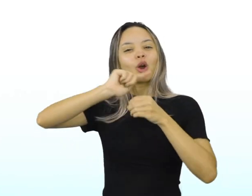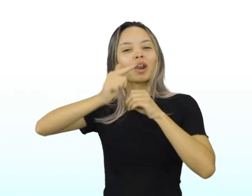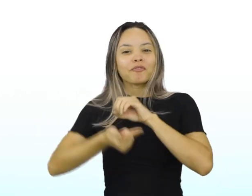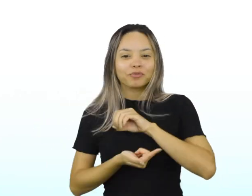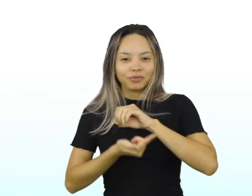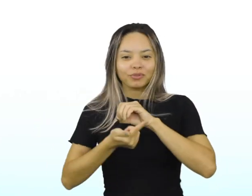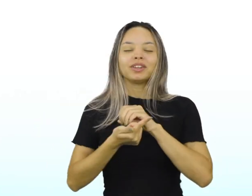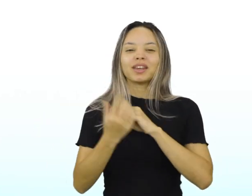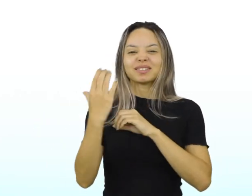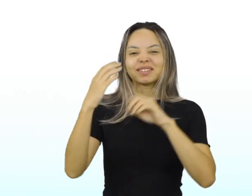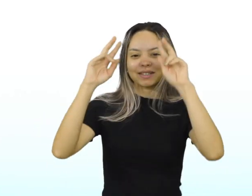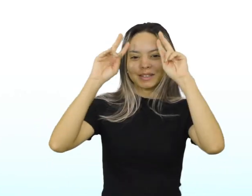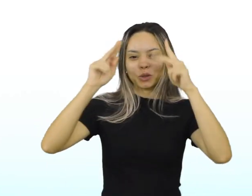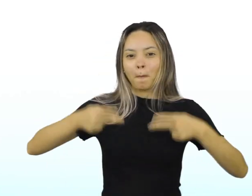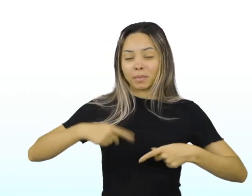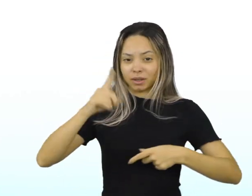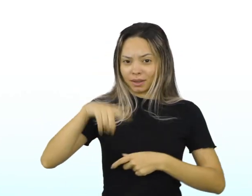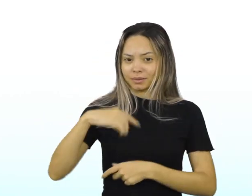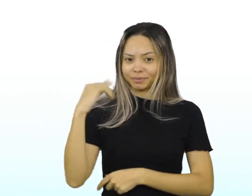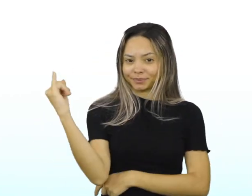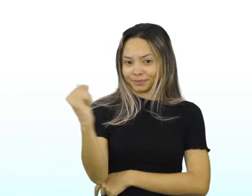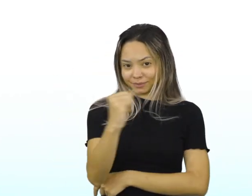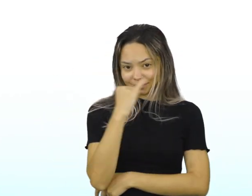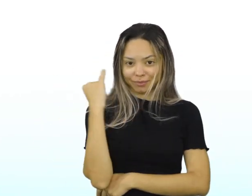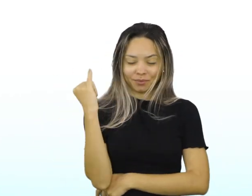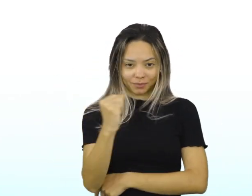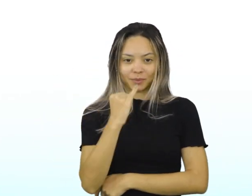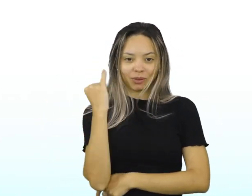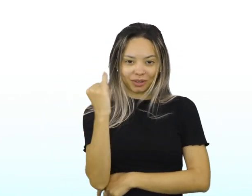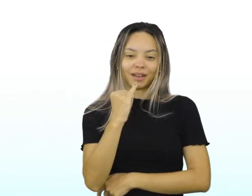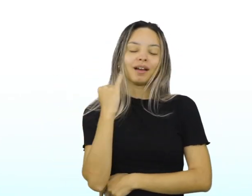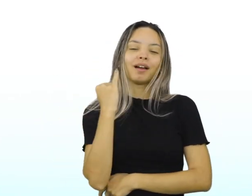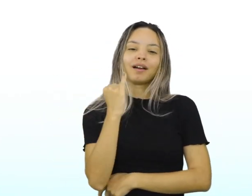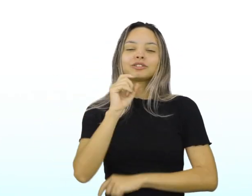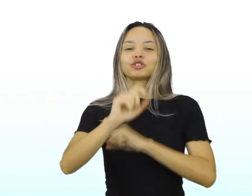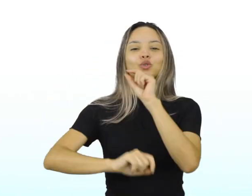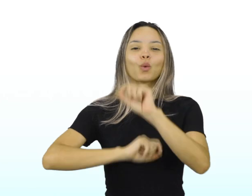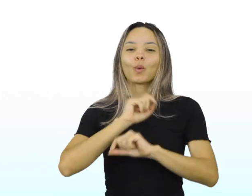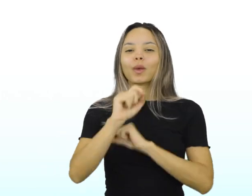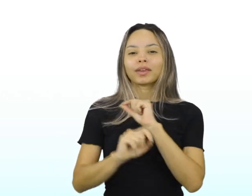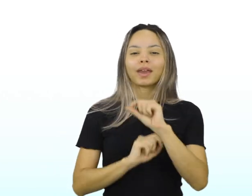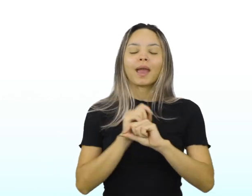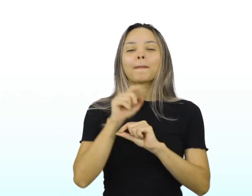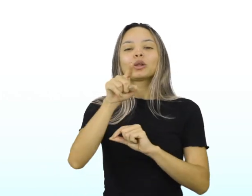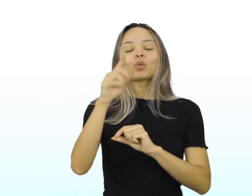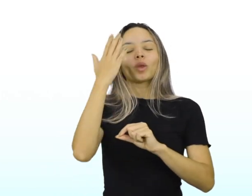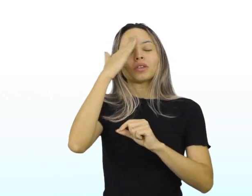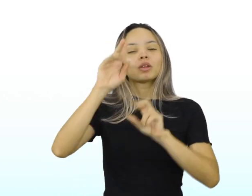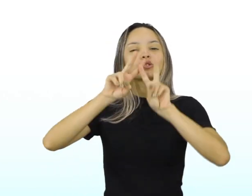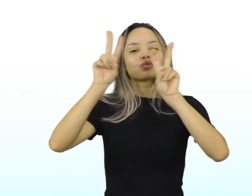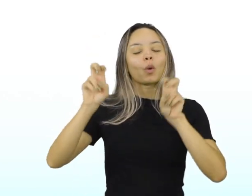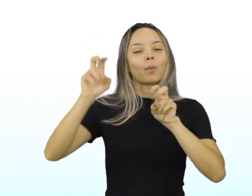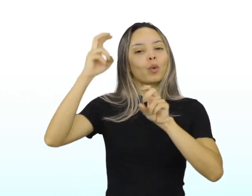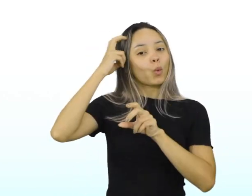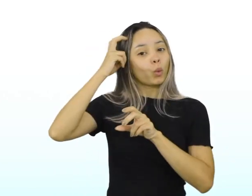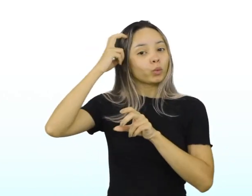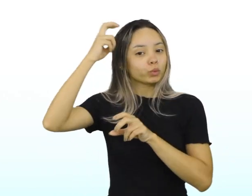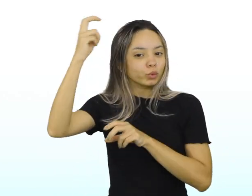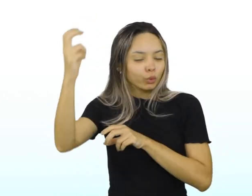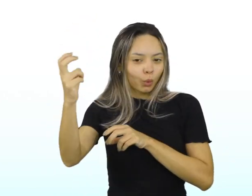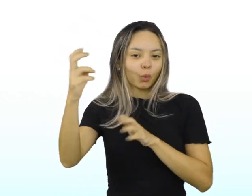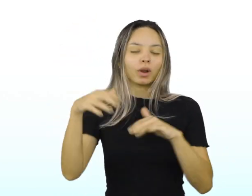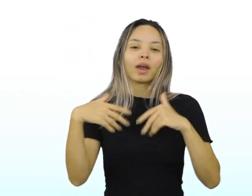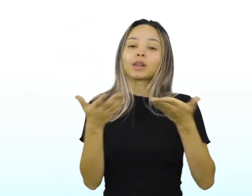tema de ciências humanas importantíssimo para o repertório sociocultural. Hoje a nossa